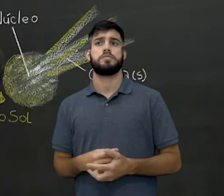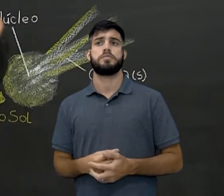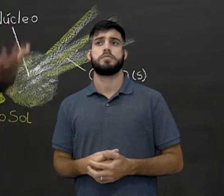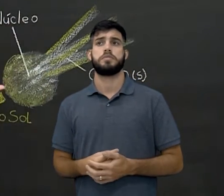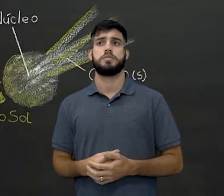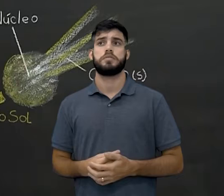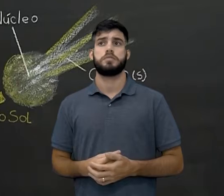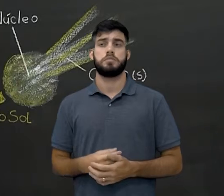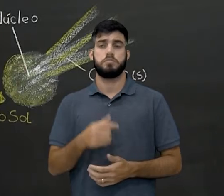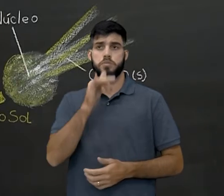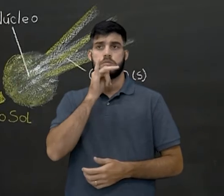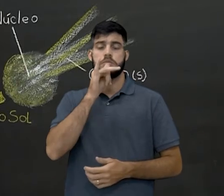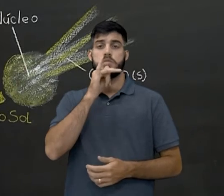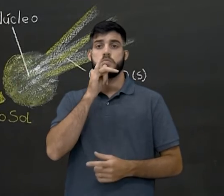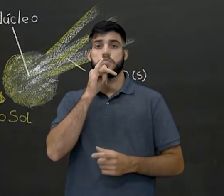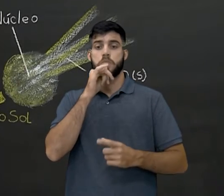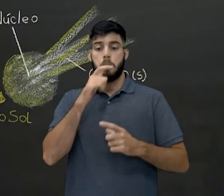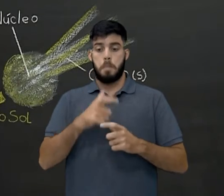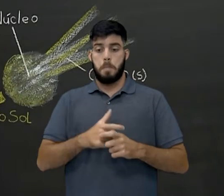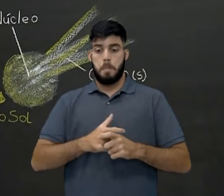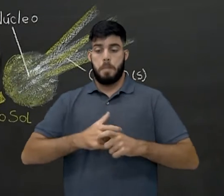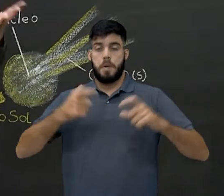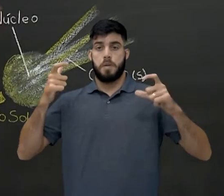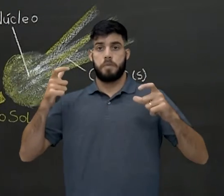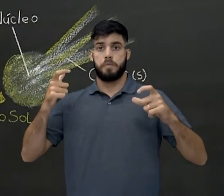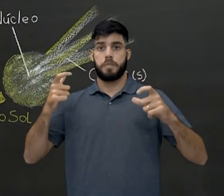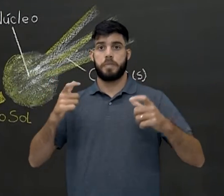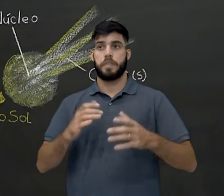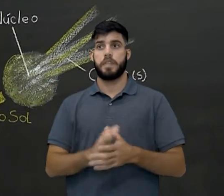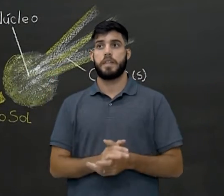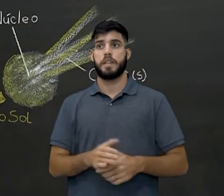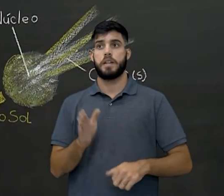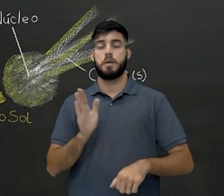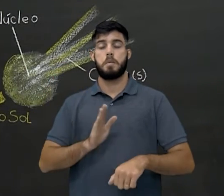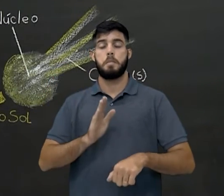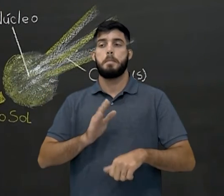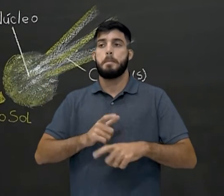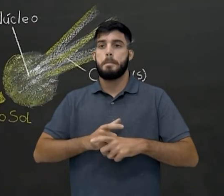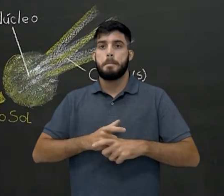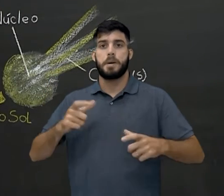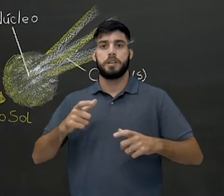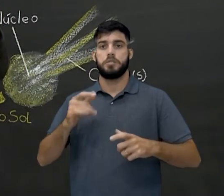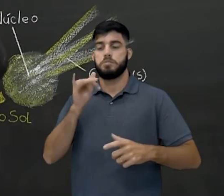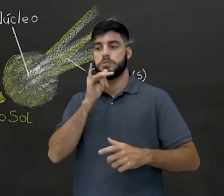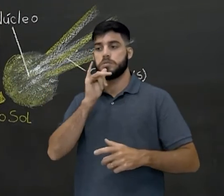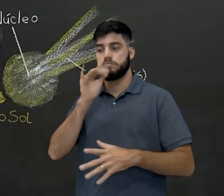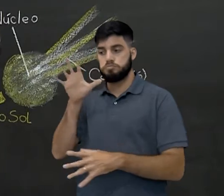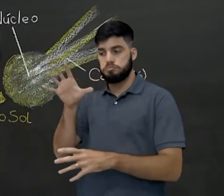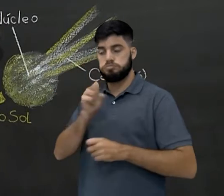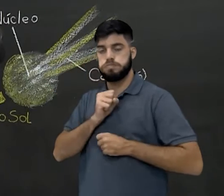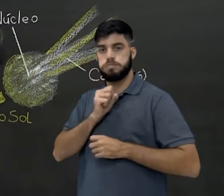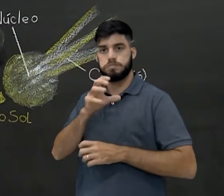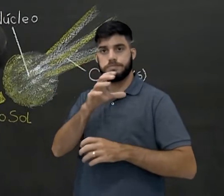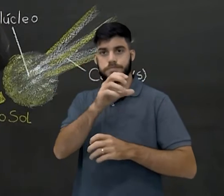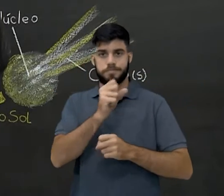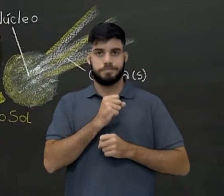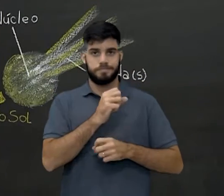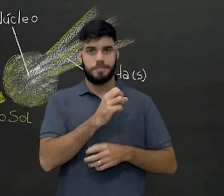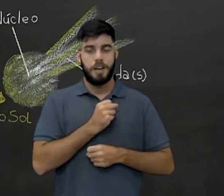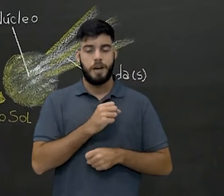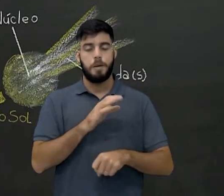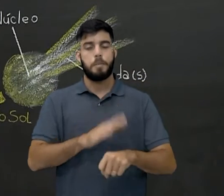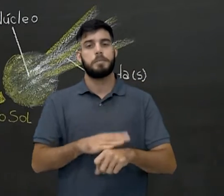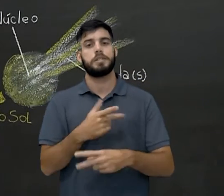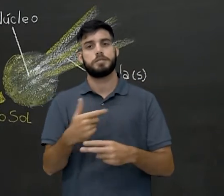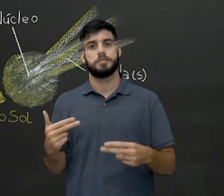deve à sua grande massa. Quanto maior a massa do corpo, maior a atração gravitacional ele exerce. Então, ele acaba atraindo mais corpos